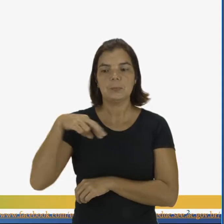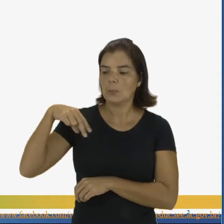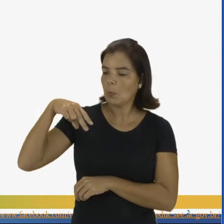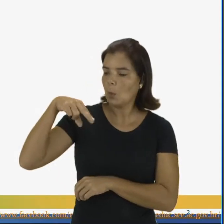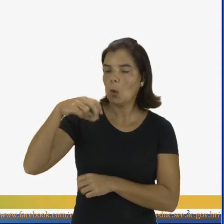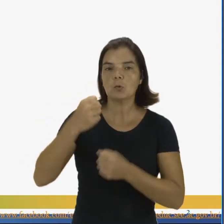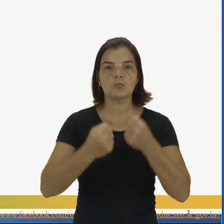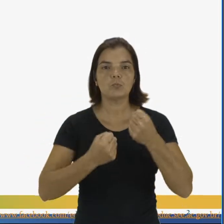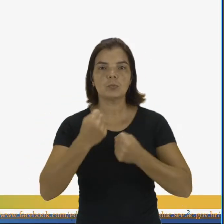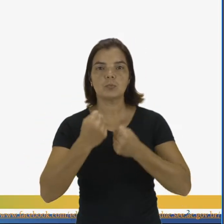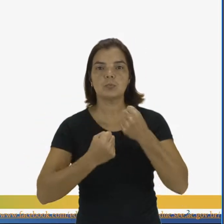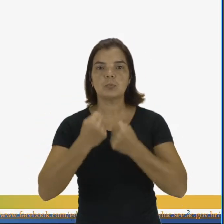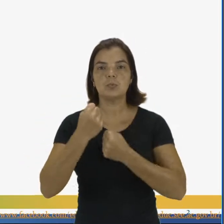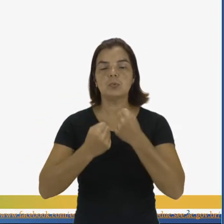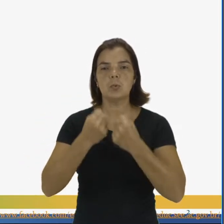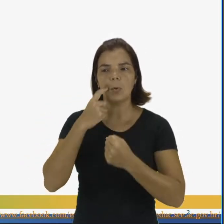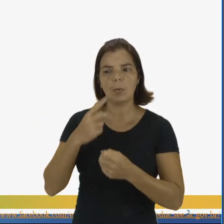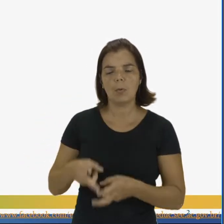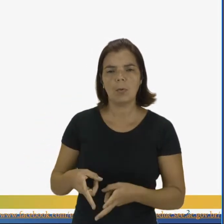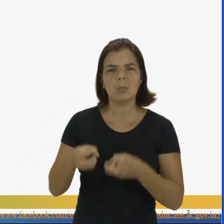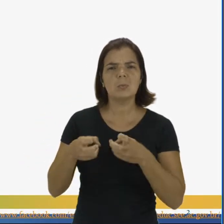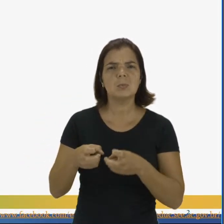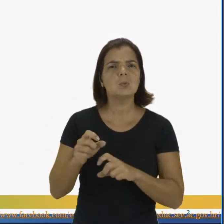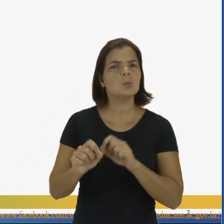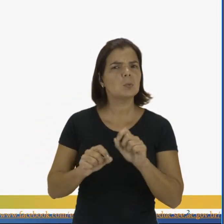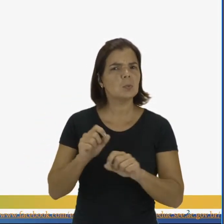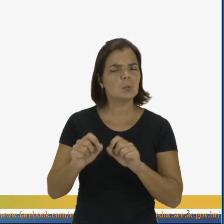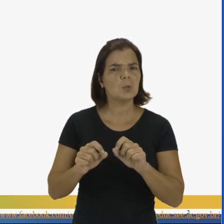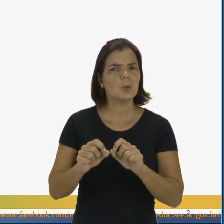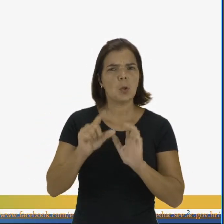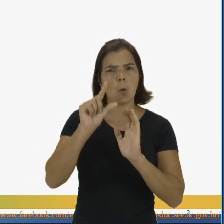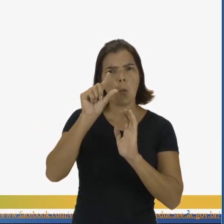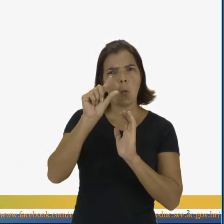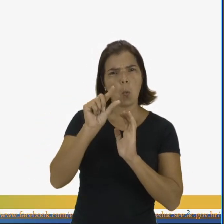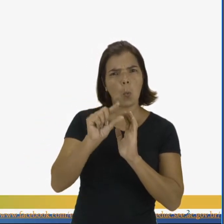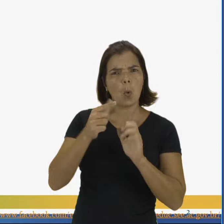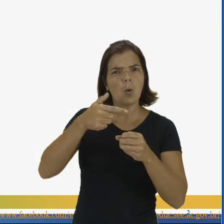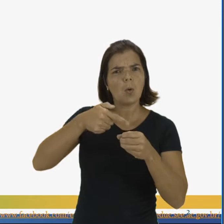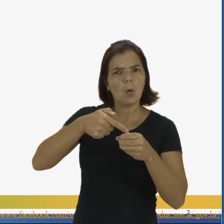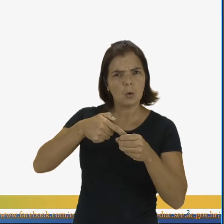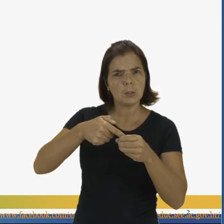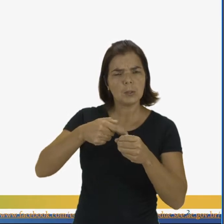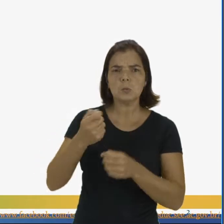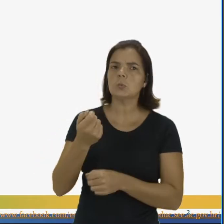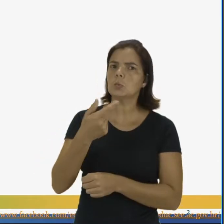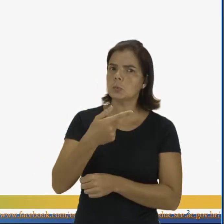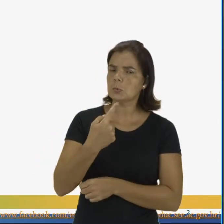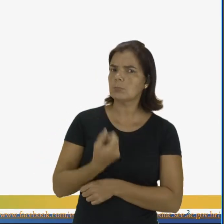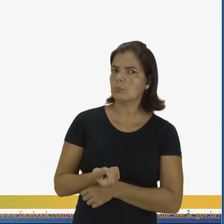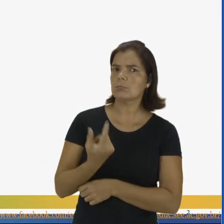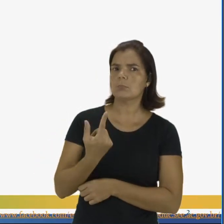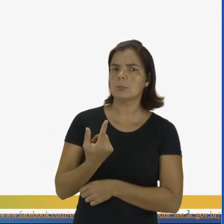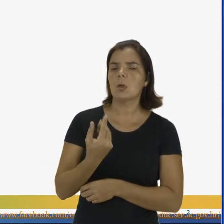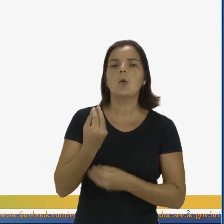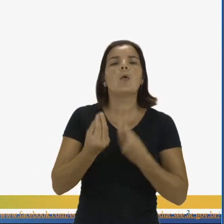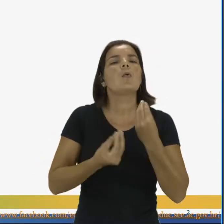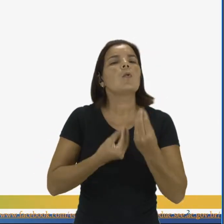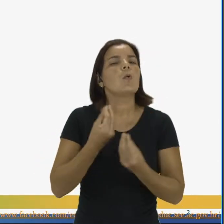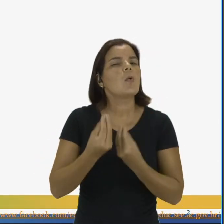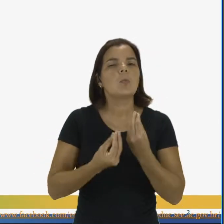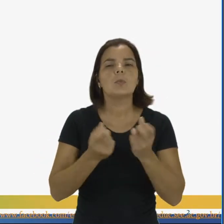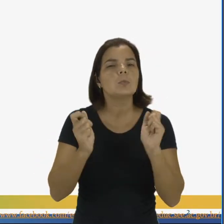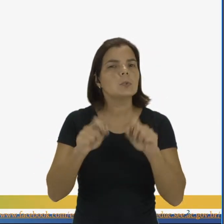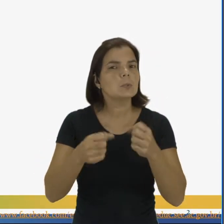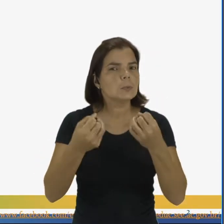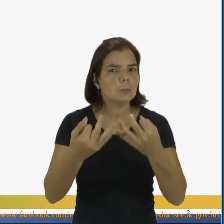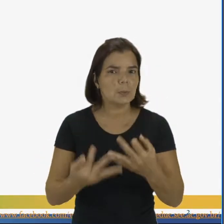no veículo, Pedro percebeu que havia menos combustível do que o previsto. Como podemos explicar o que